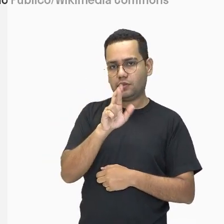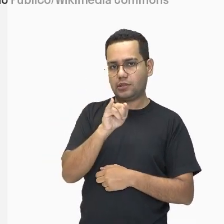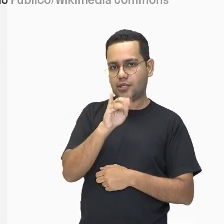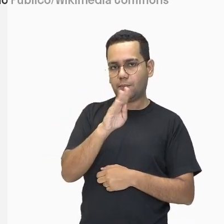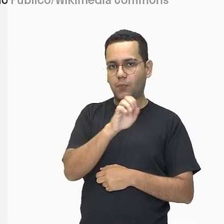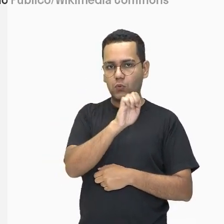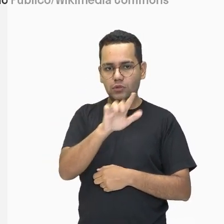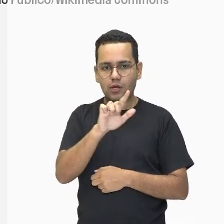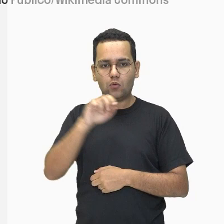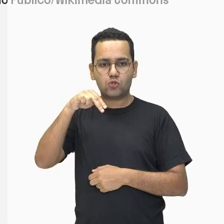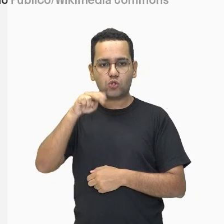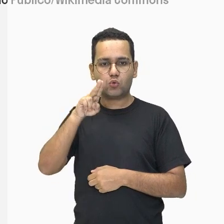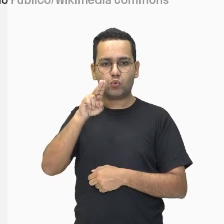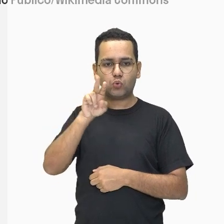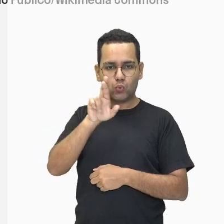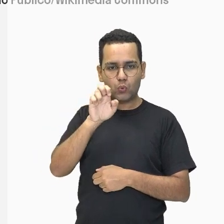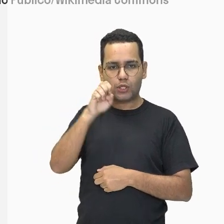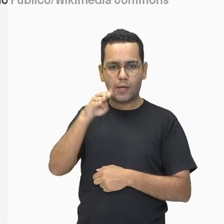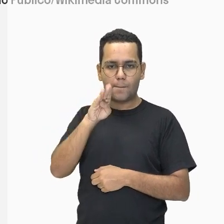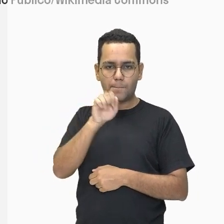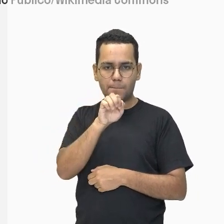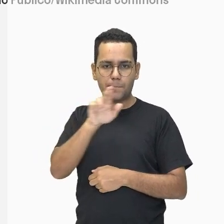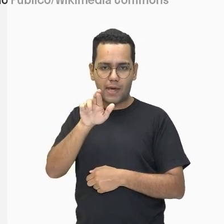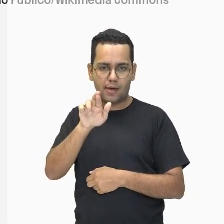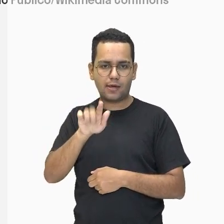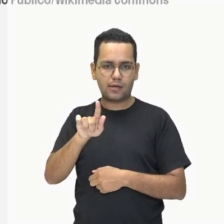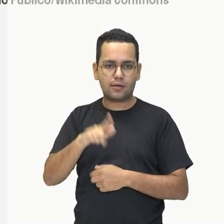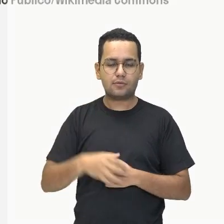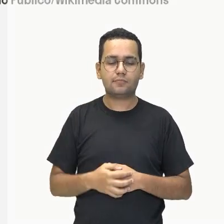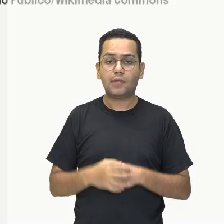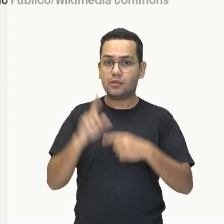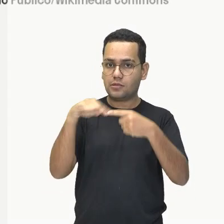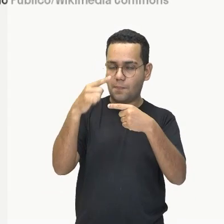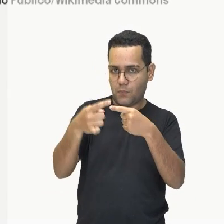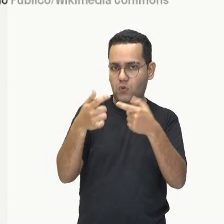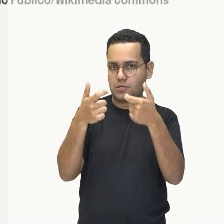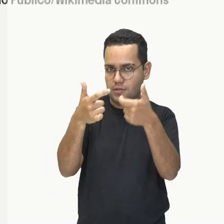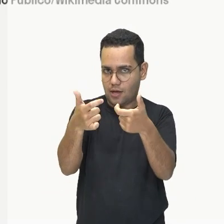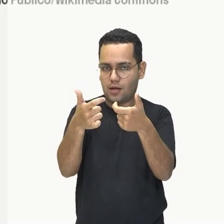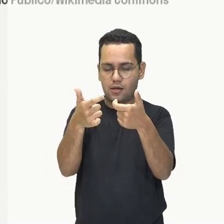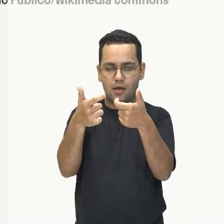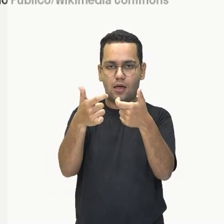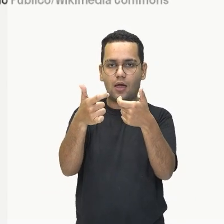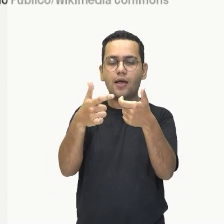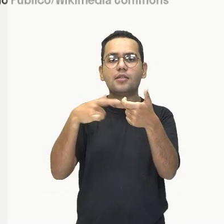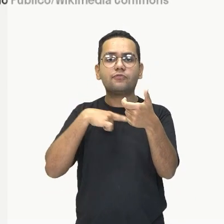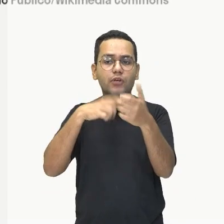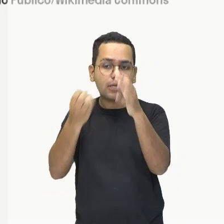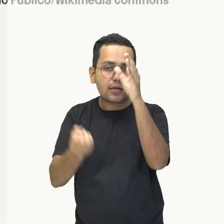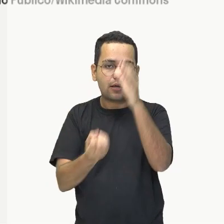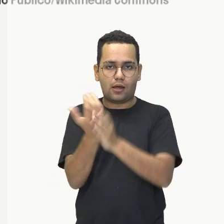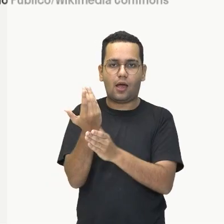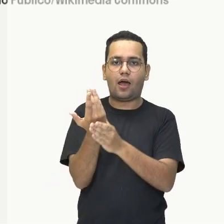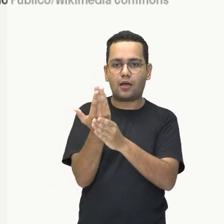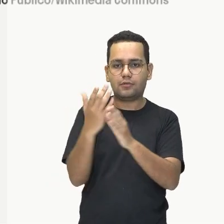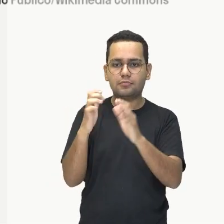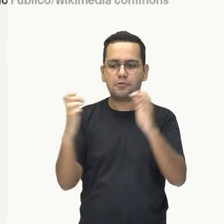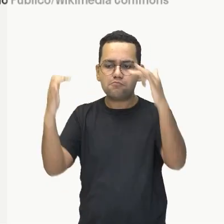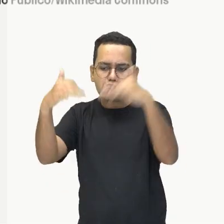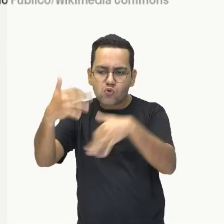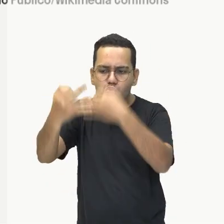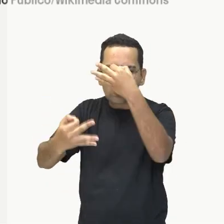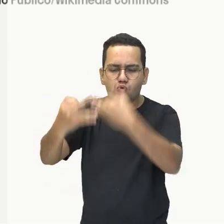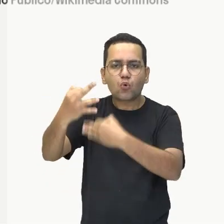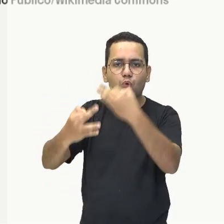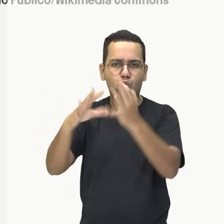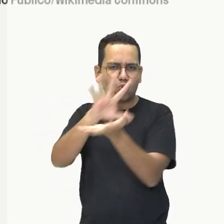a guerra, criou-se o Tribunal de Guerra, que é justamente o Tribunal de Nuremberg. Qual a